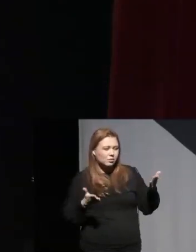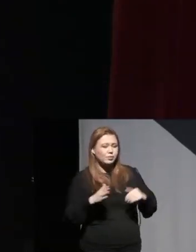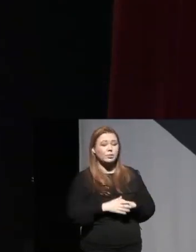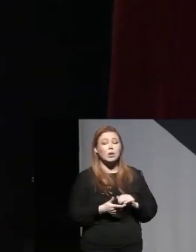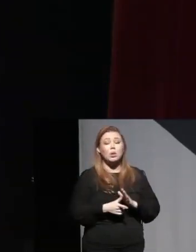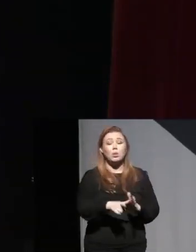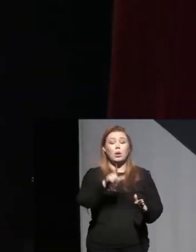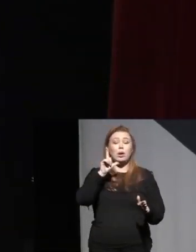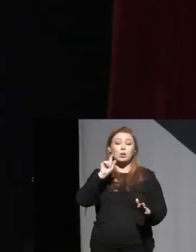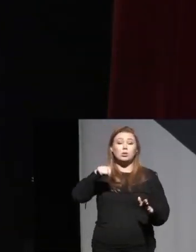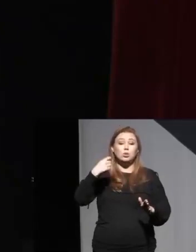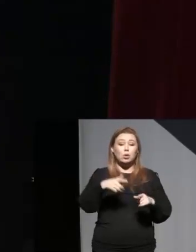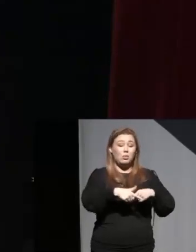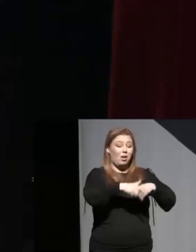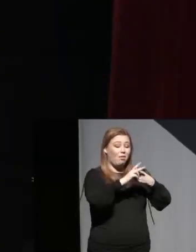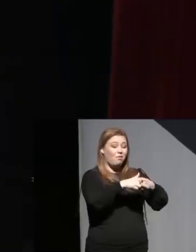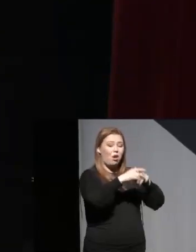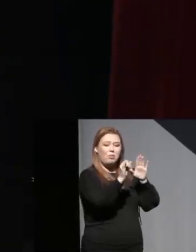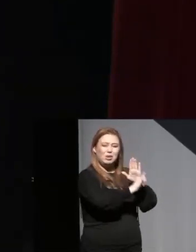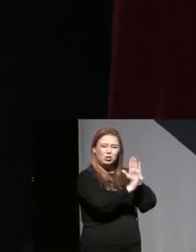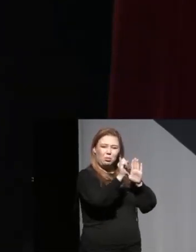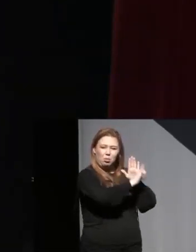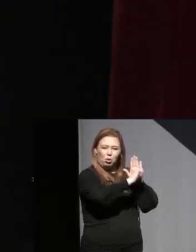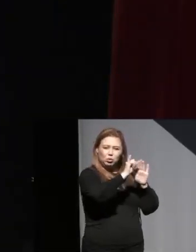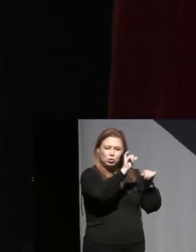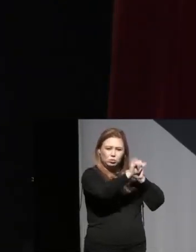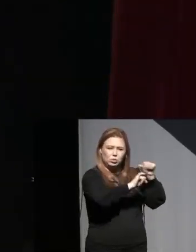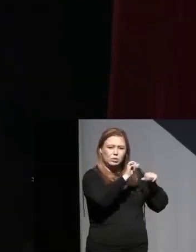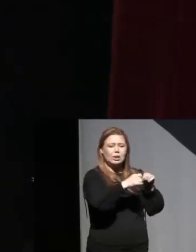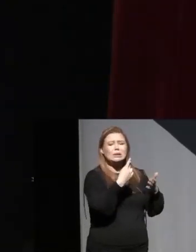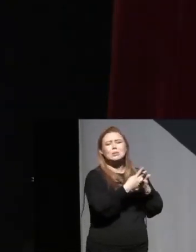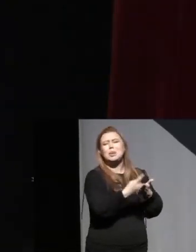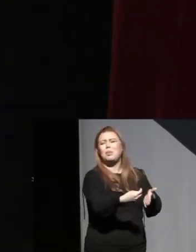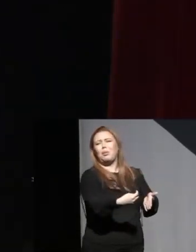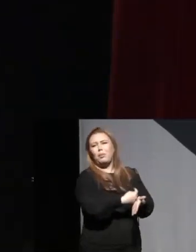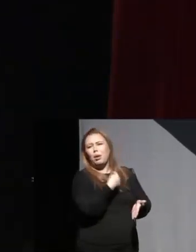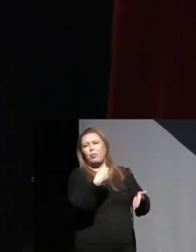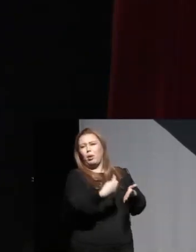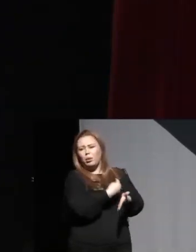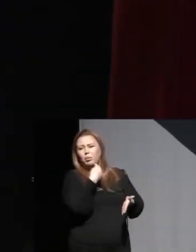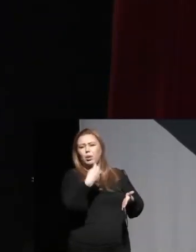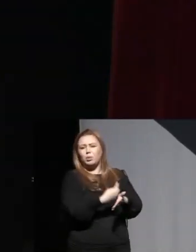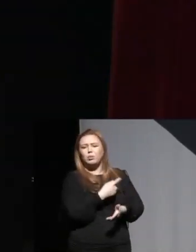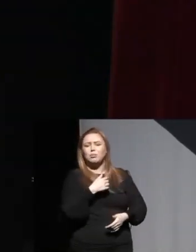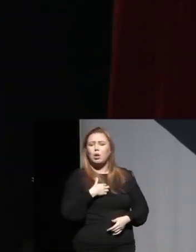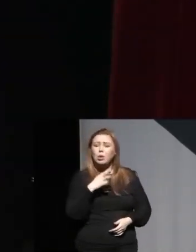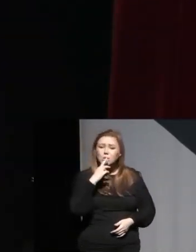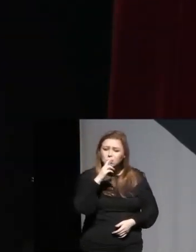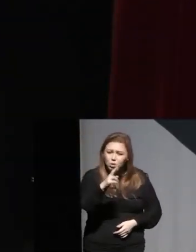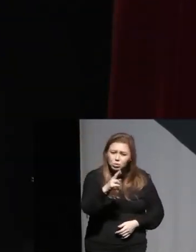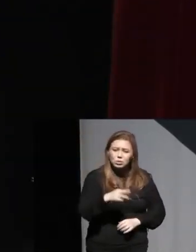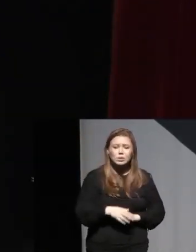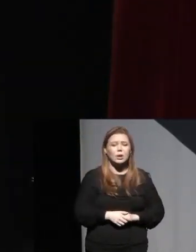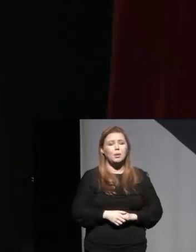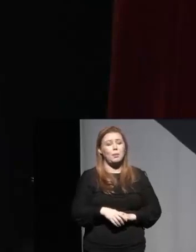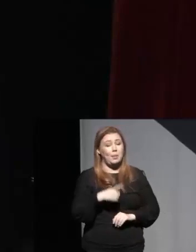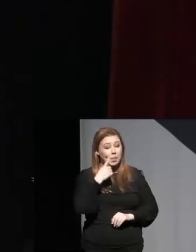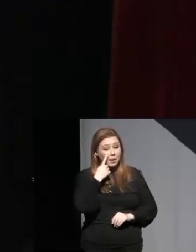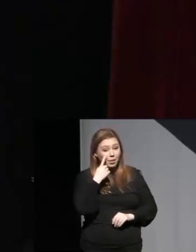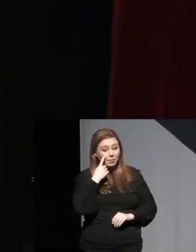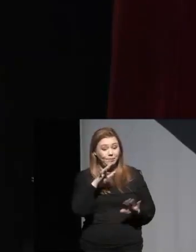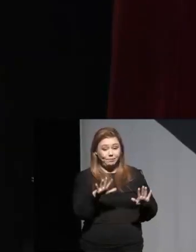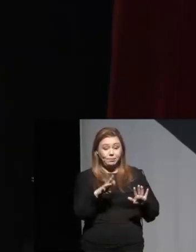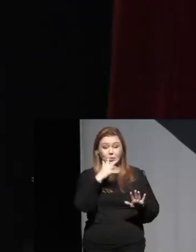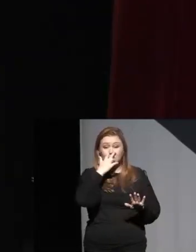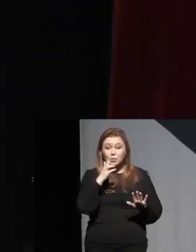quando se falava muito na reforma tributária, eu era questionado sobre ela, e aí eu falava, olha, eu acho que a primeira